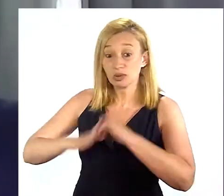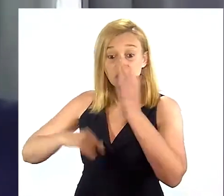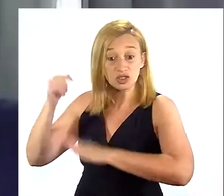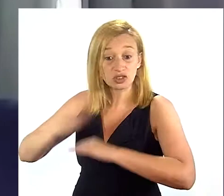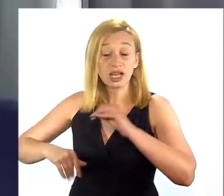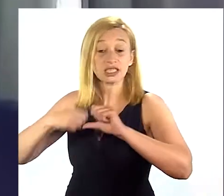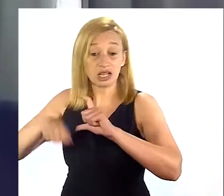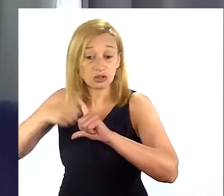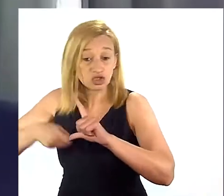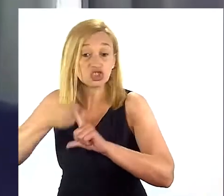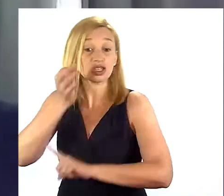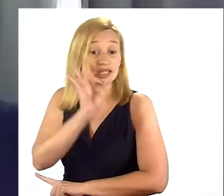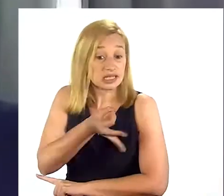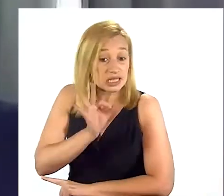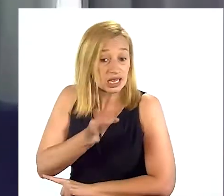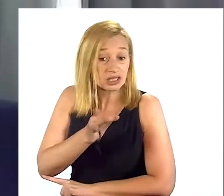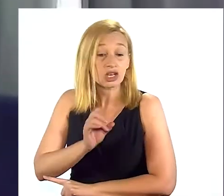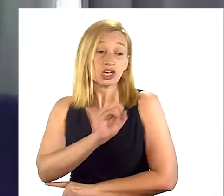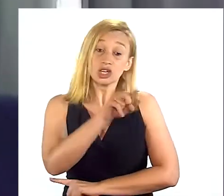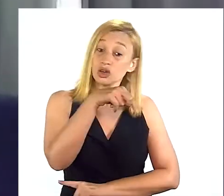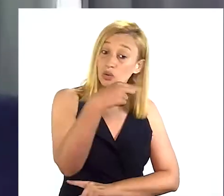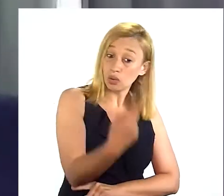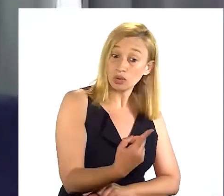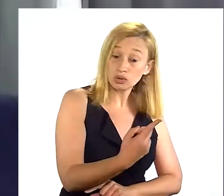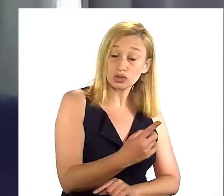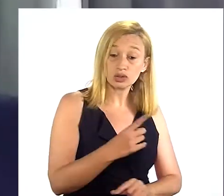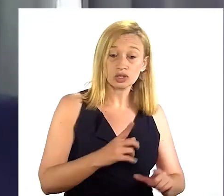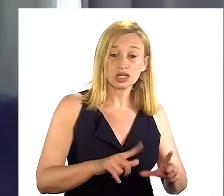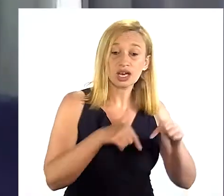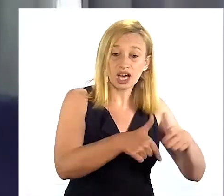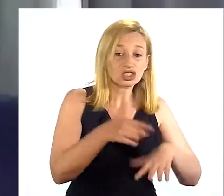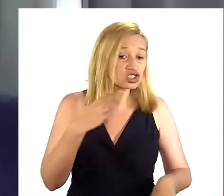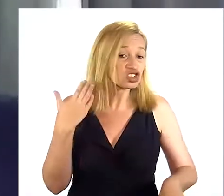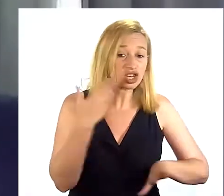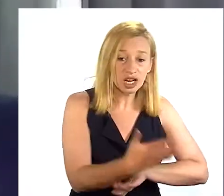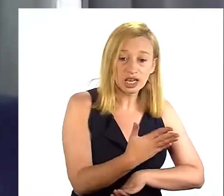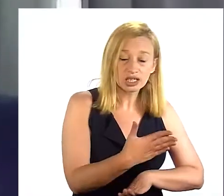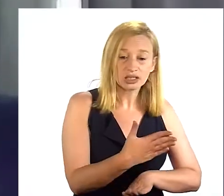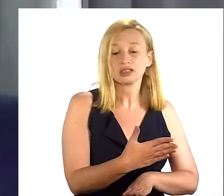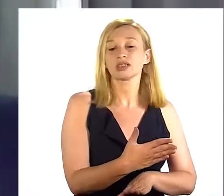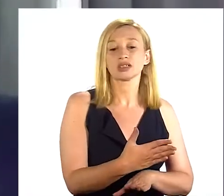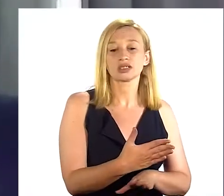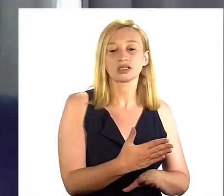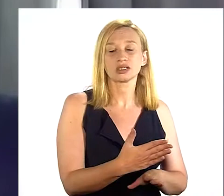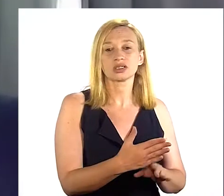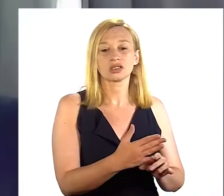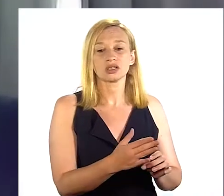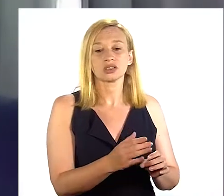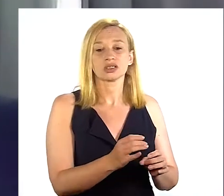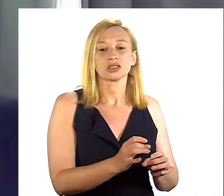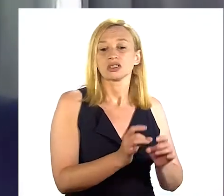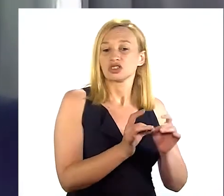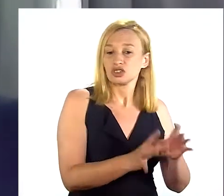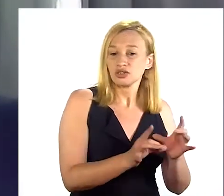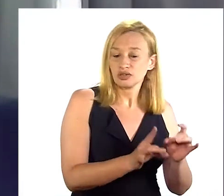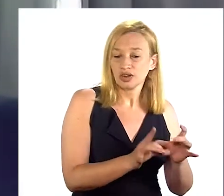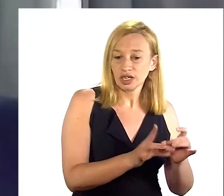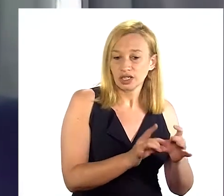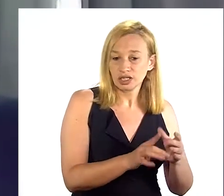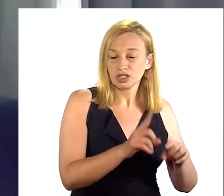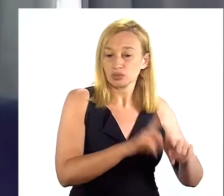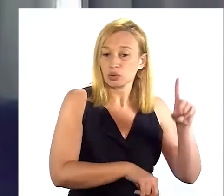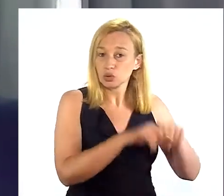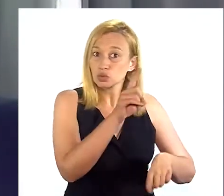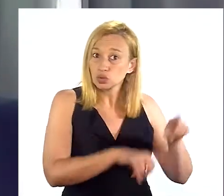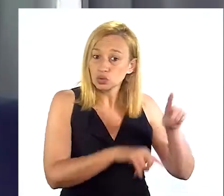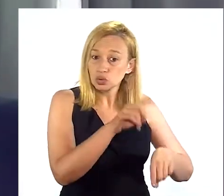da logística propriamente dito, e para os que atuam diretamente nas operações, seja operações portuárias,